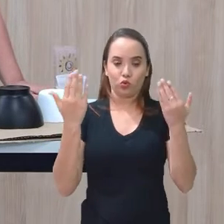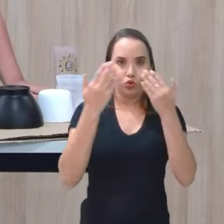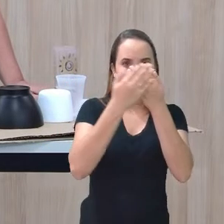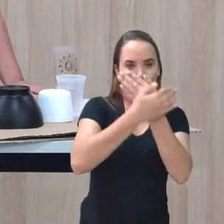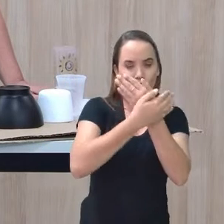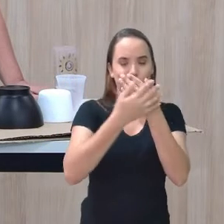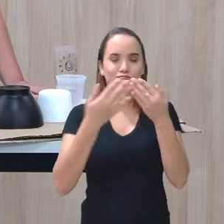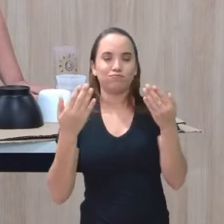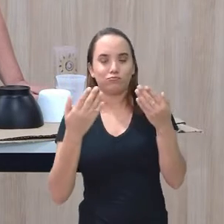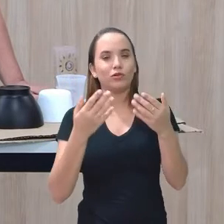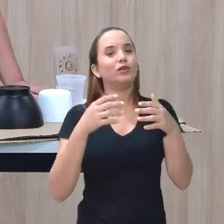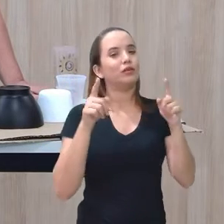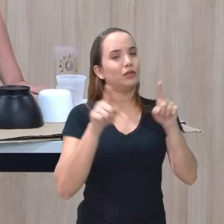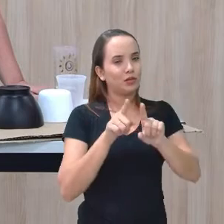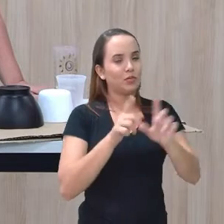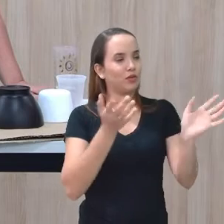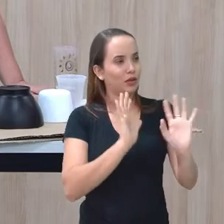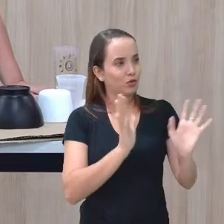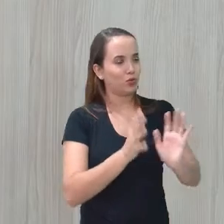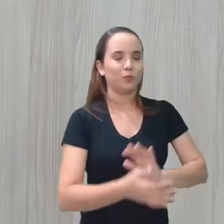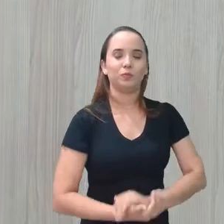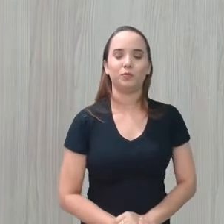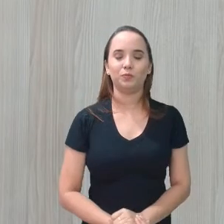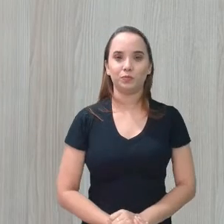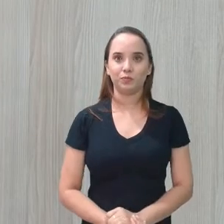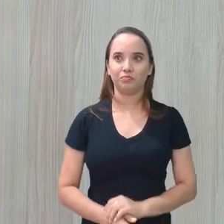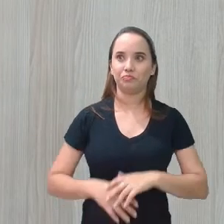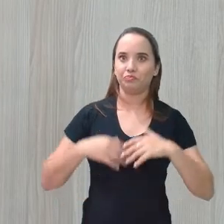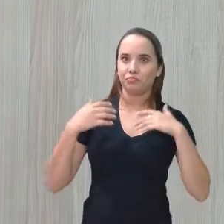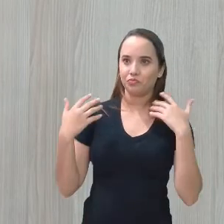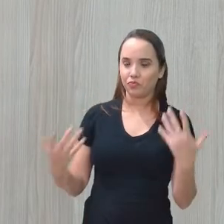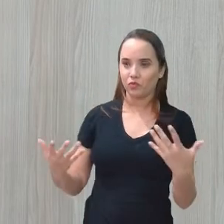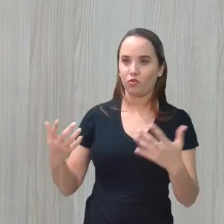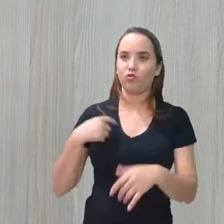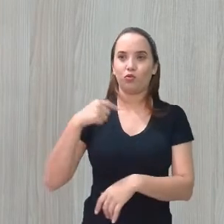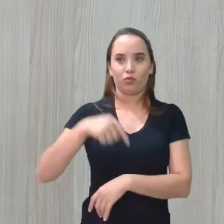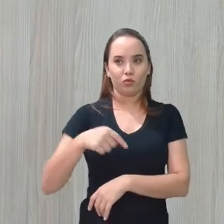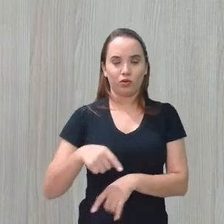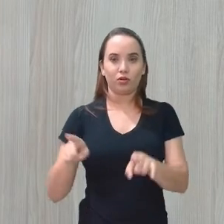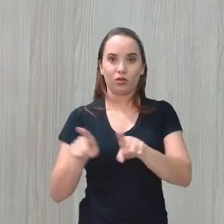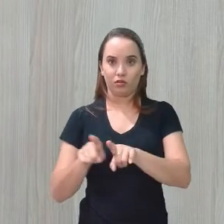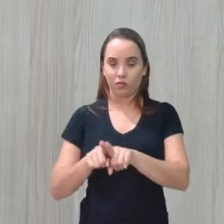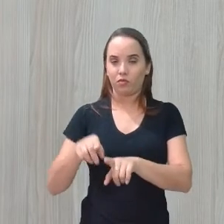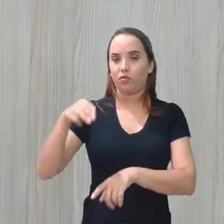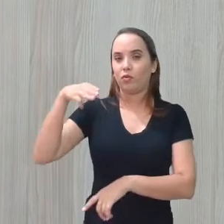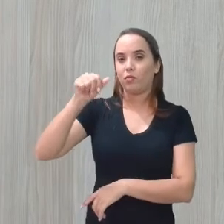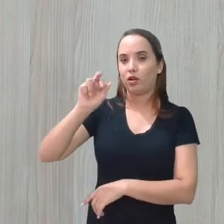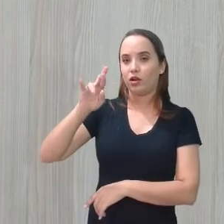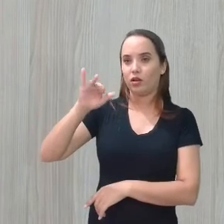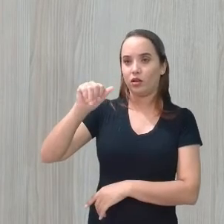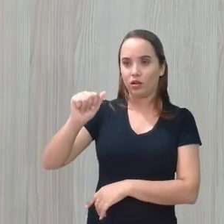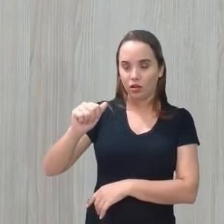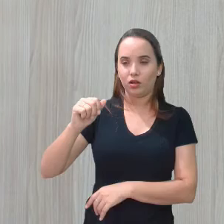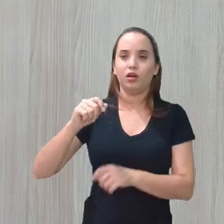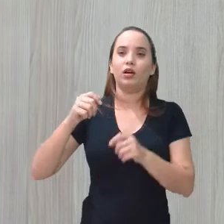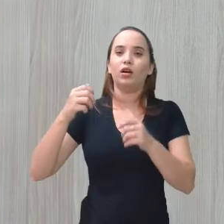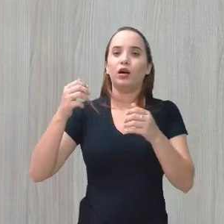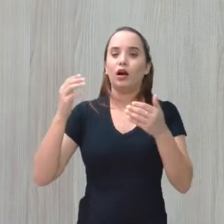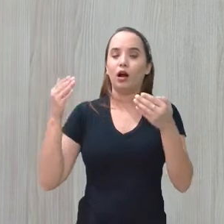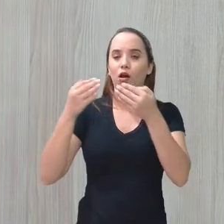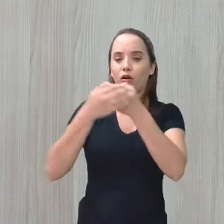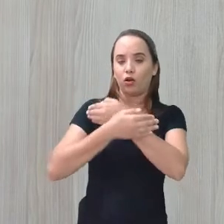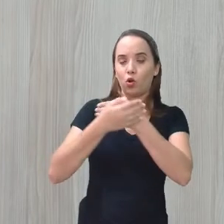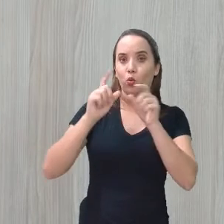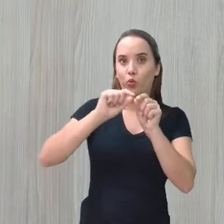lunar, e já vai se despedindo. Bem, pessoal, nós estamos aqui com Maria Clara, ela disse que foi um eclipse lunar ali que